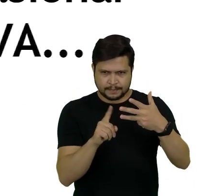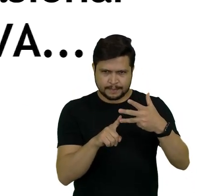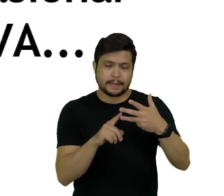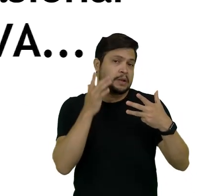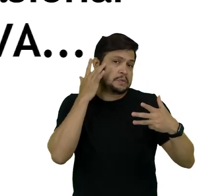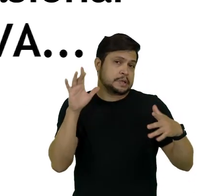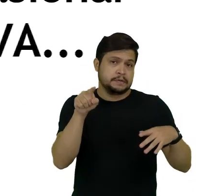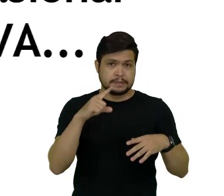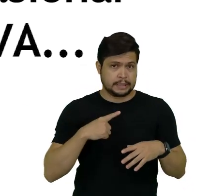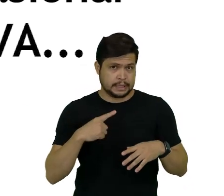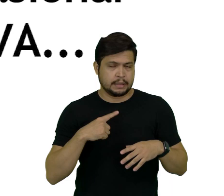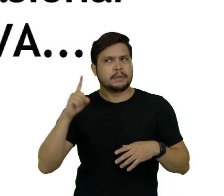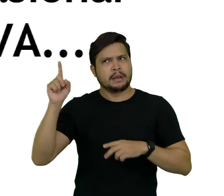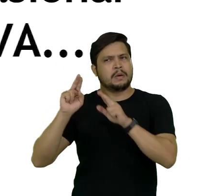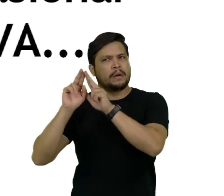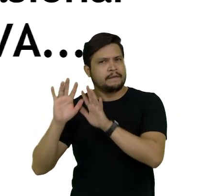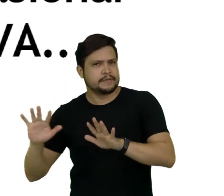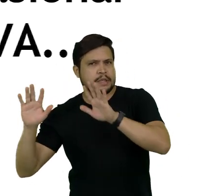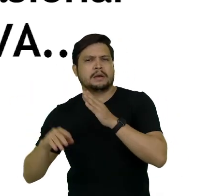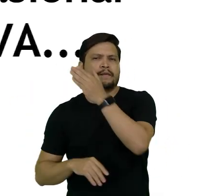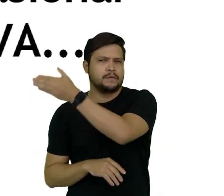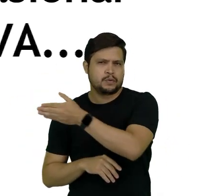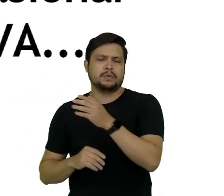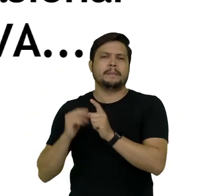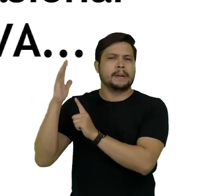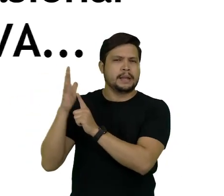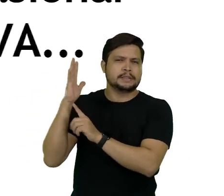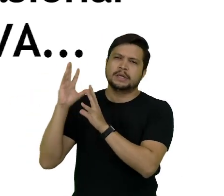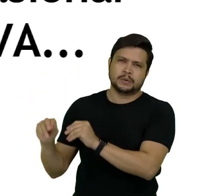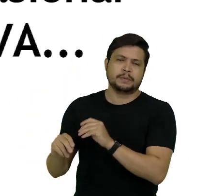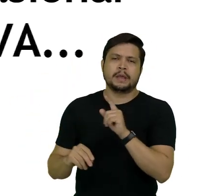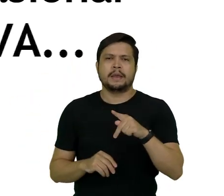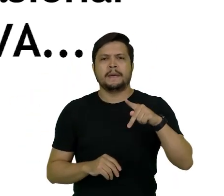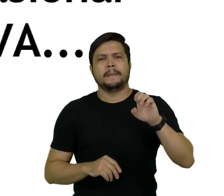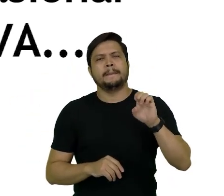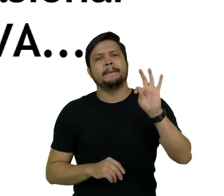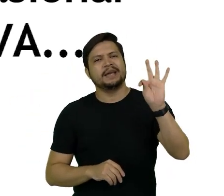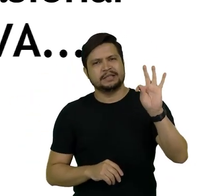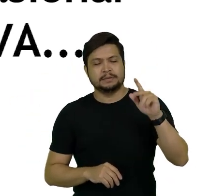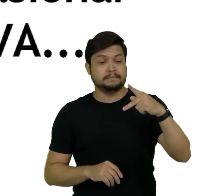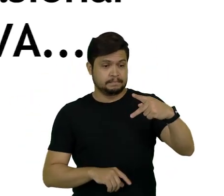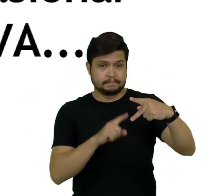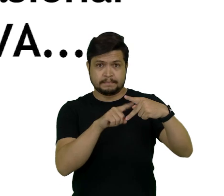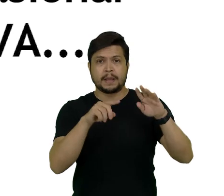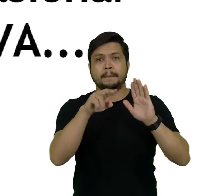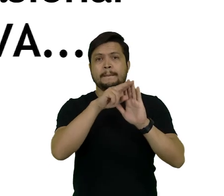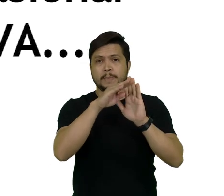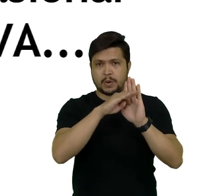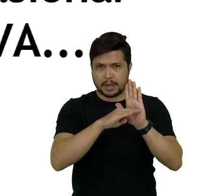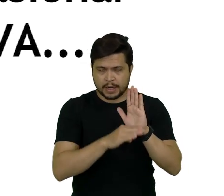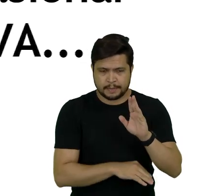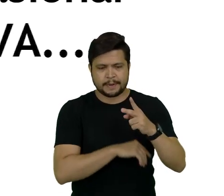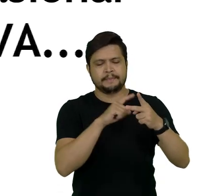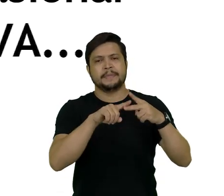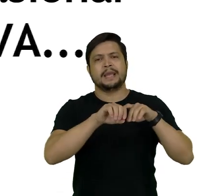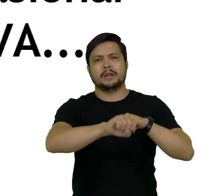um produto, não sei se vocês têm isso, porque eu acho isso muito legal. Lá na UFC eu já fui, já palestrei lá e tudo. O PET, Programa